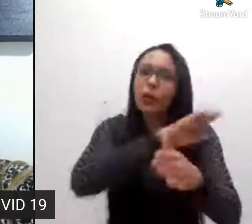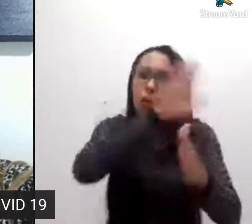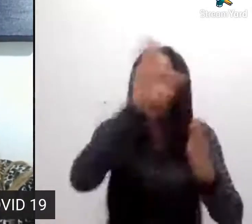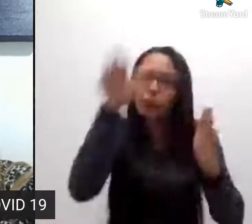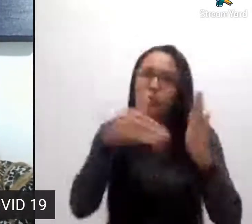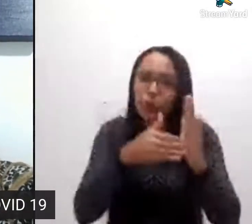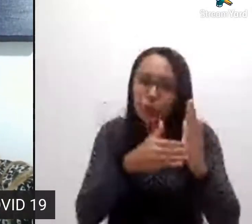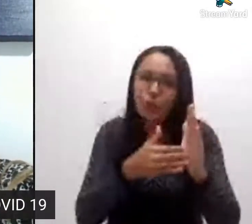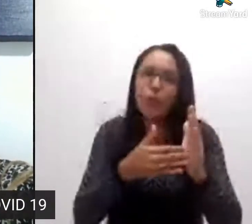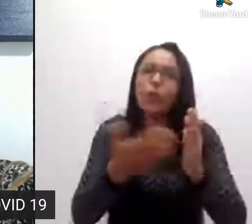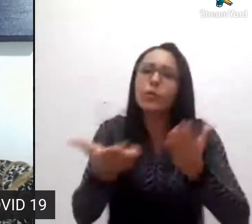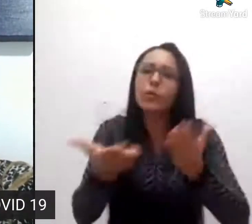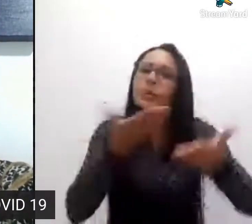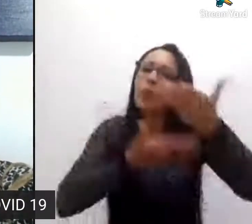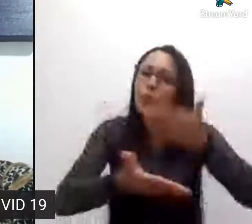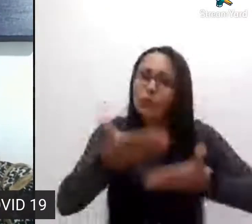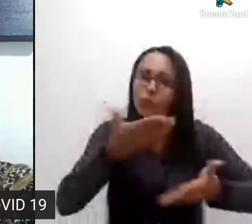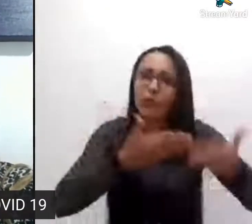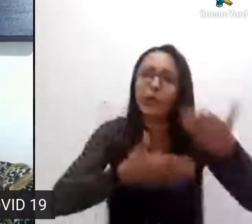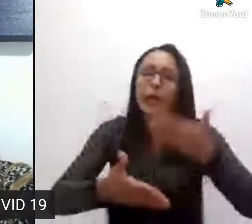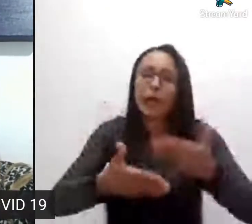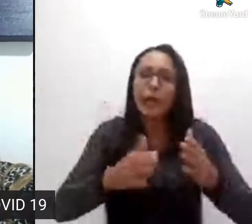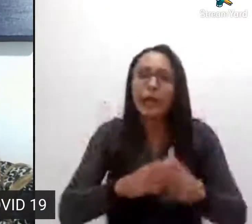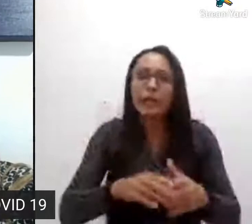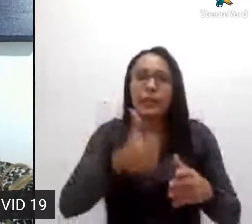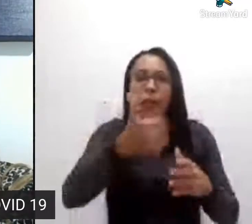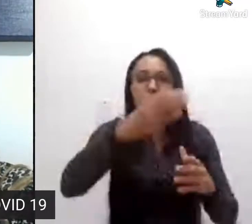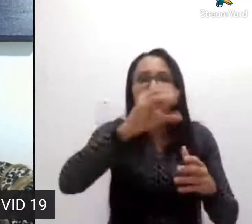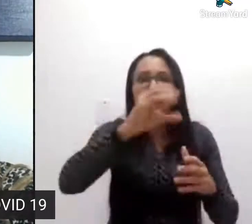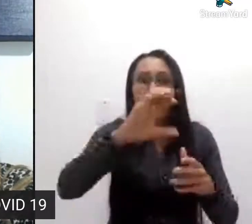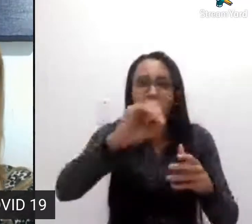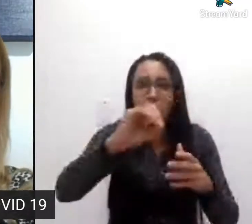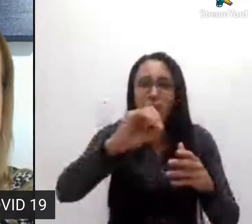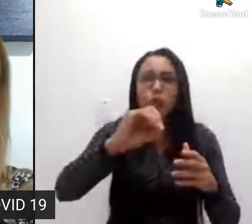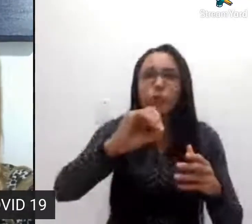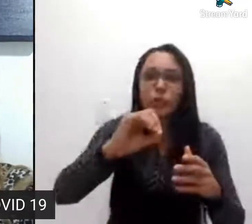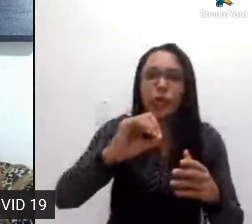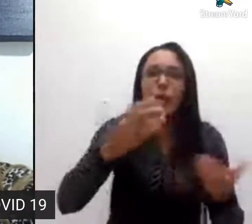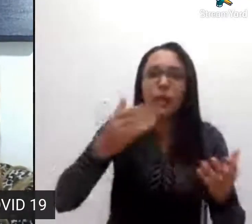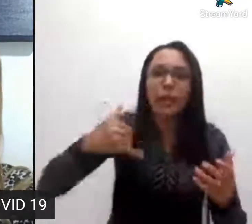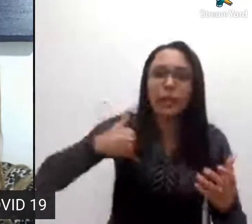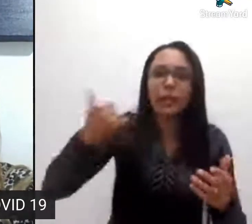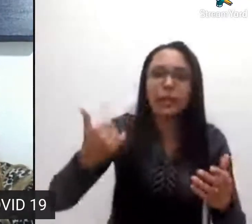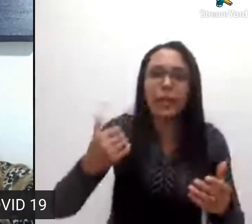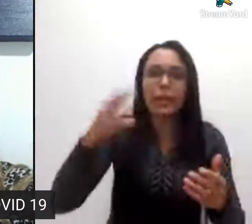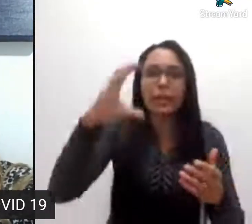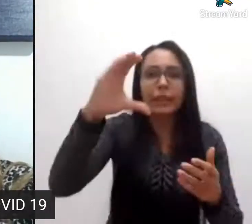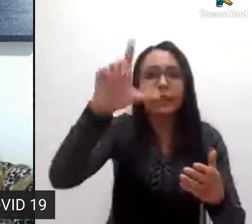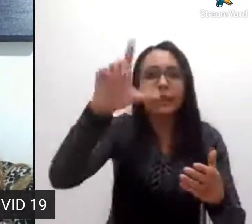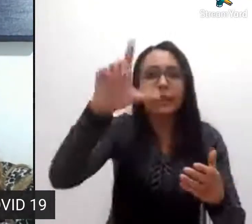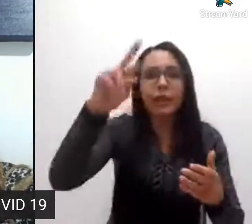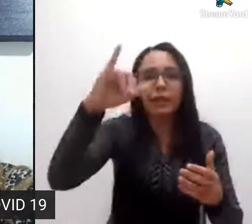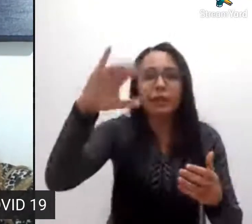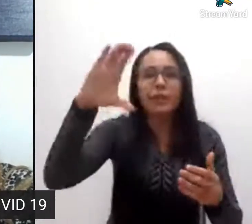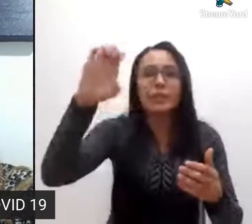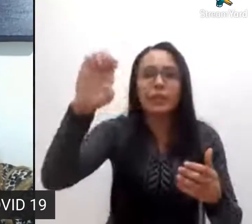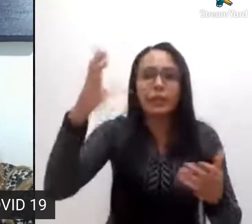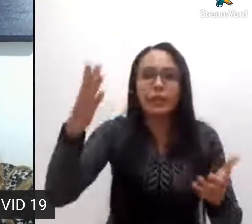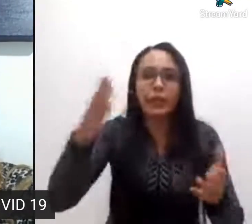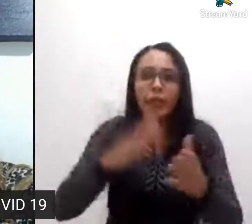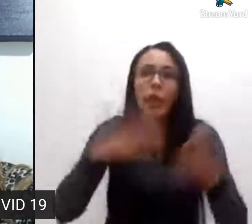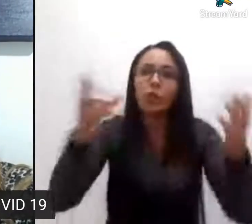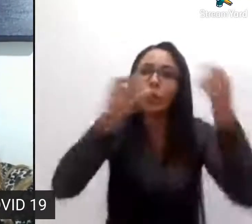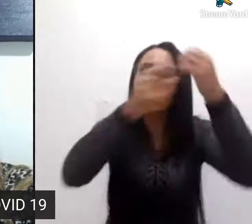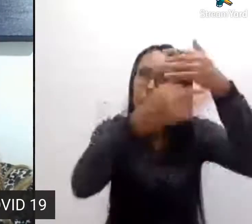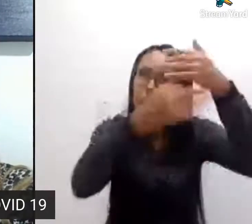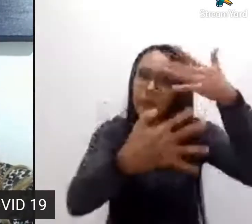ao centenário de Clarice Lispector. Então, isso eu já estou antecipando, dando um spoiler aí para